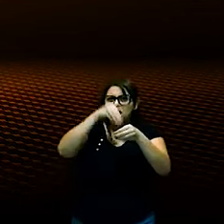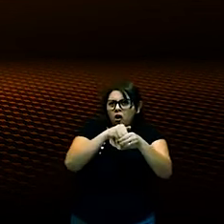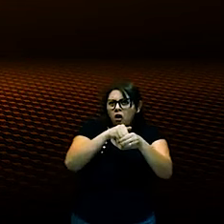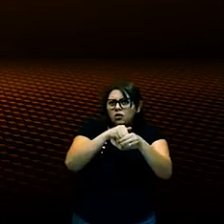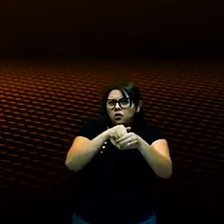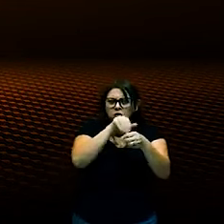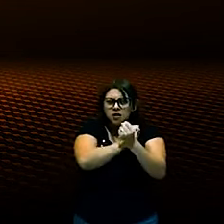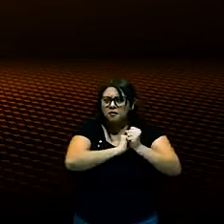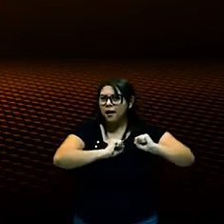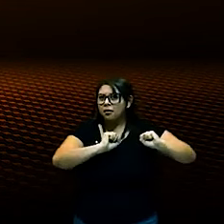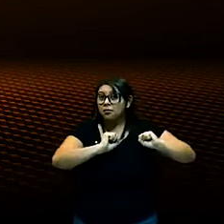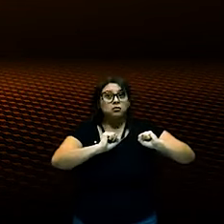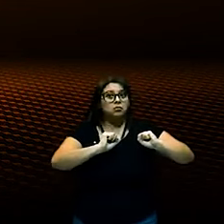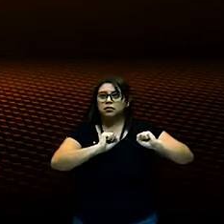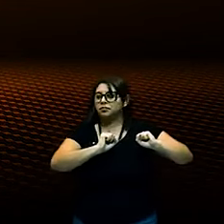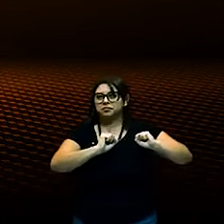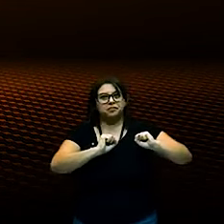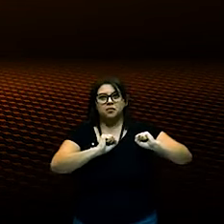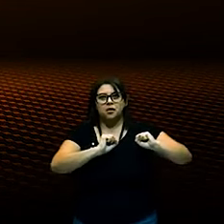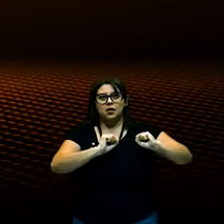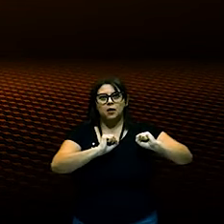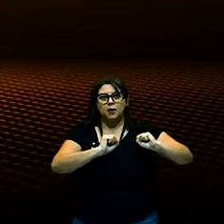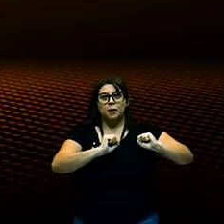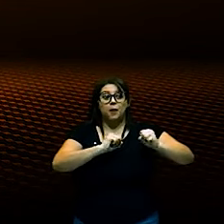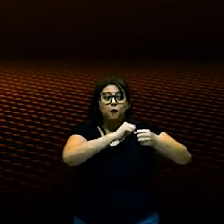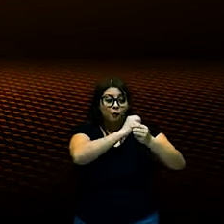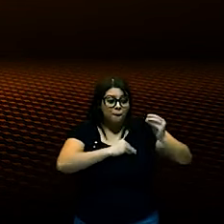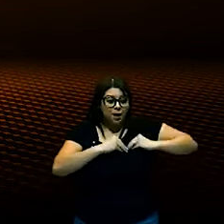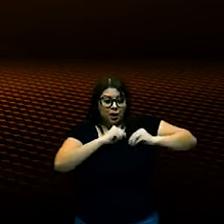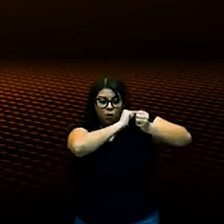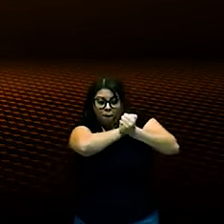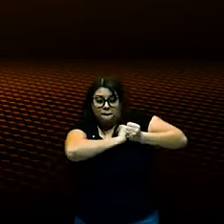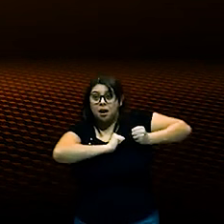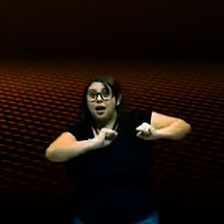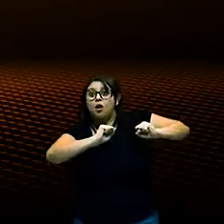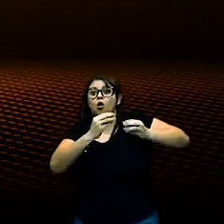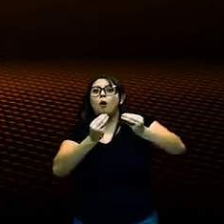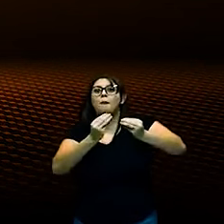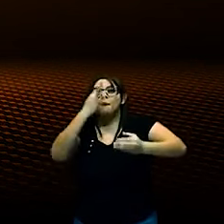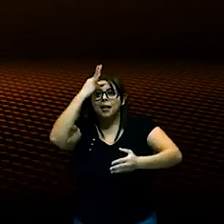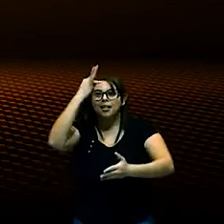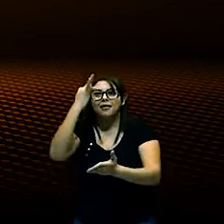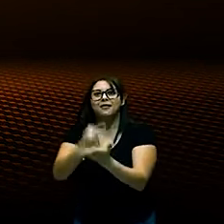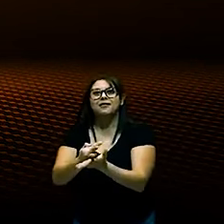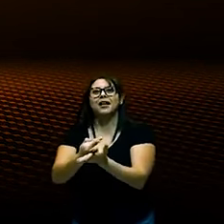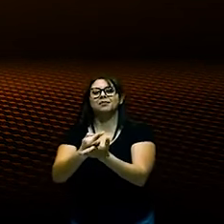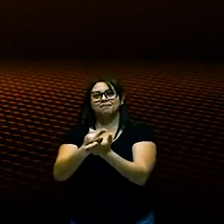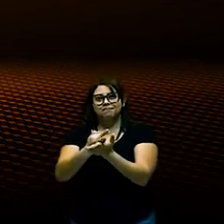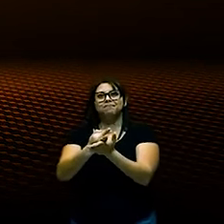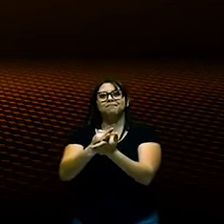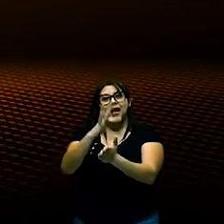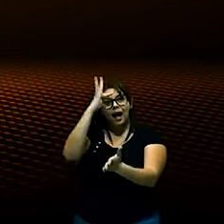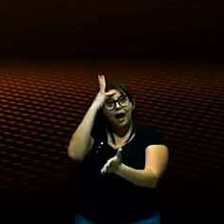do pecado. Não, eu vou ser liberto do pecado pela fé. Não simplesmente a fé como um poder em si mesma,